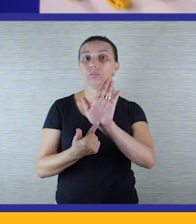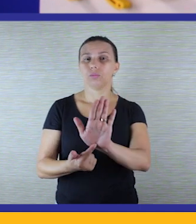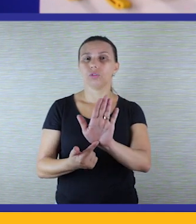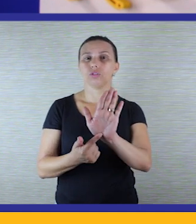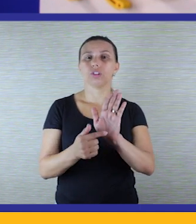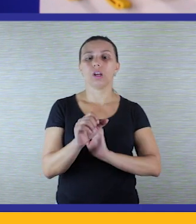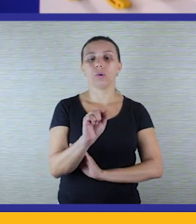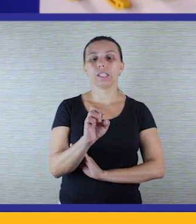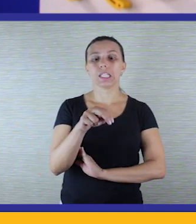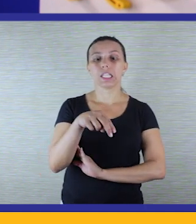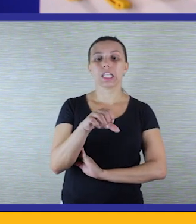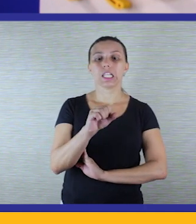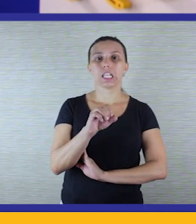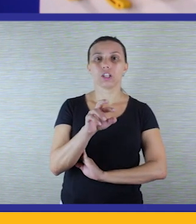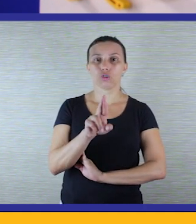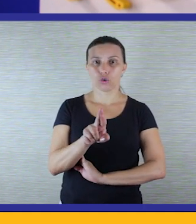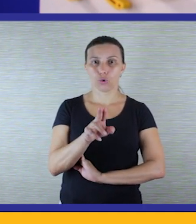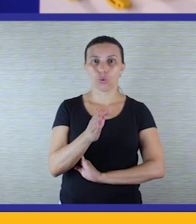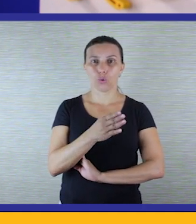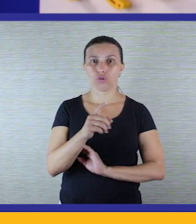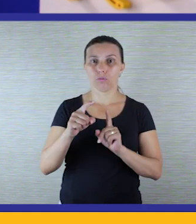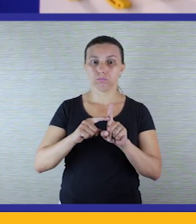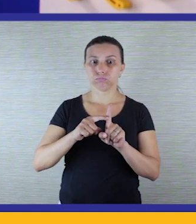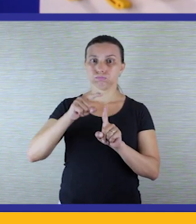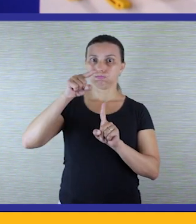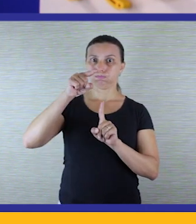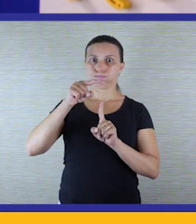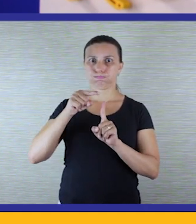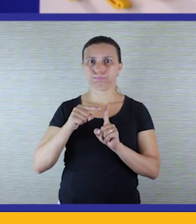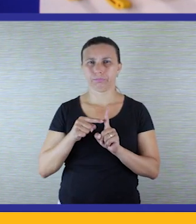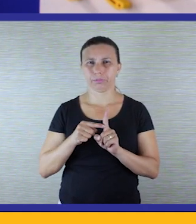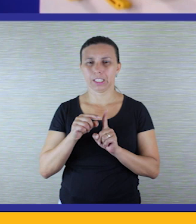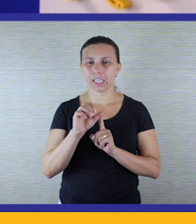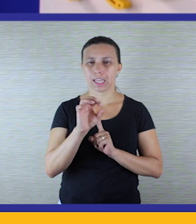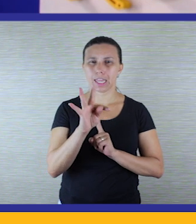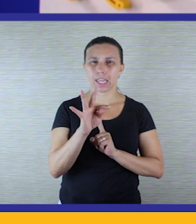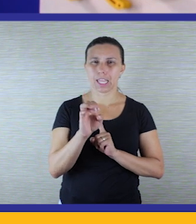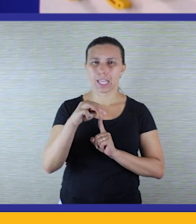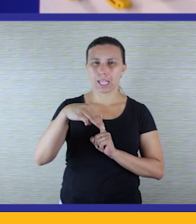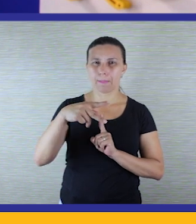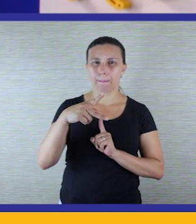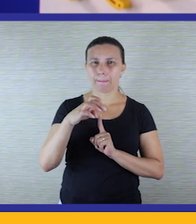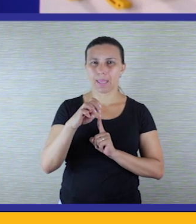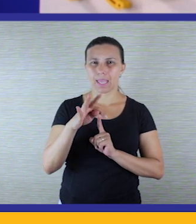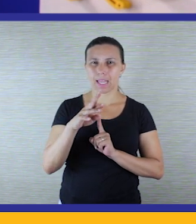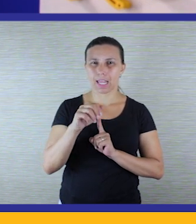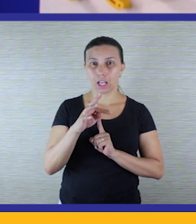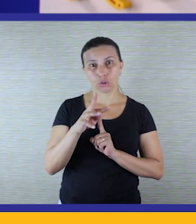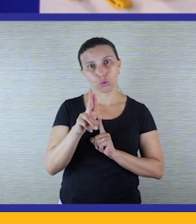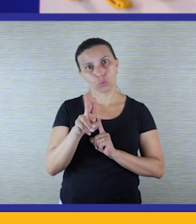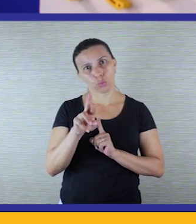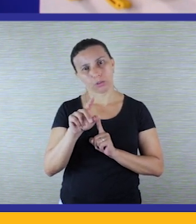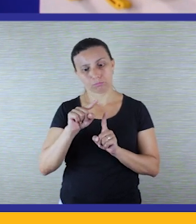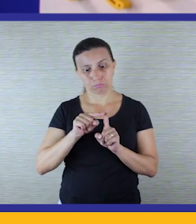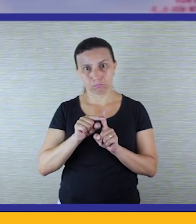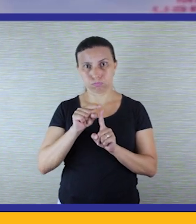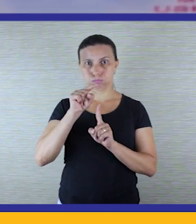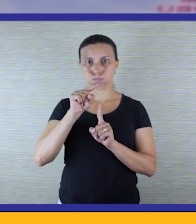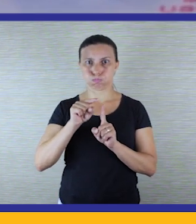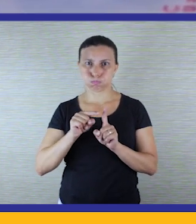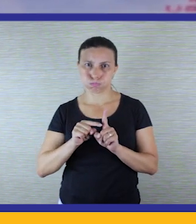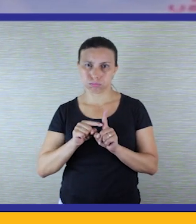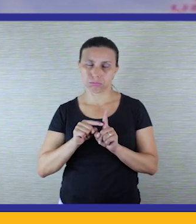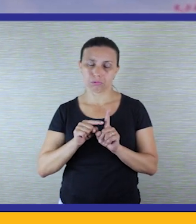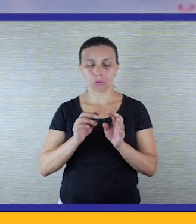dele usaremos dois LEDs, um vermelho e o outro verde. Com esses componentes vamos criar